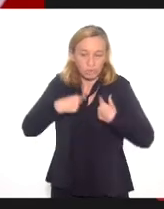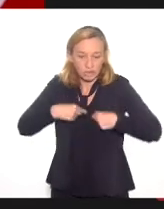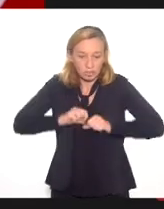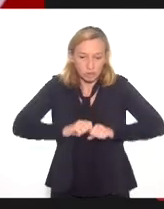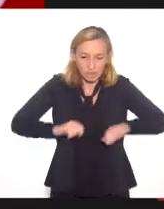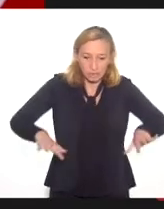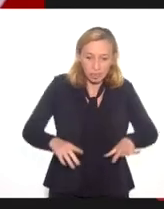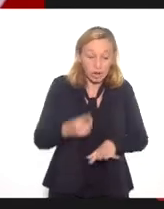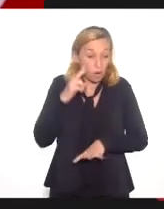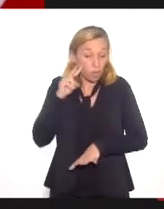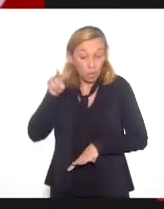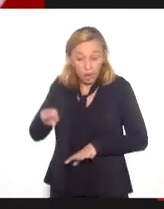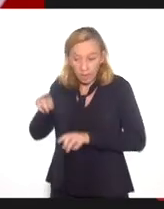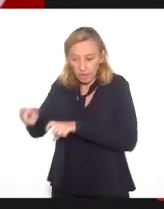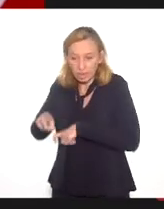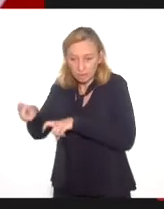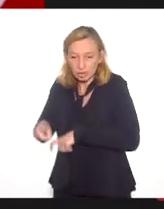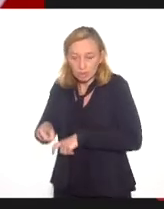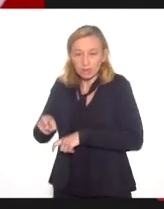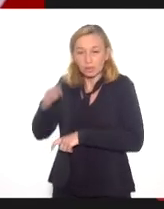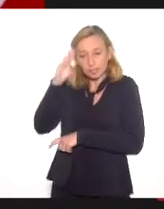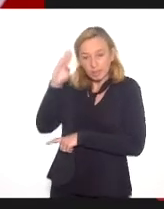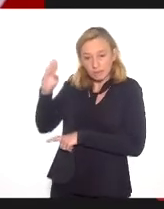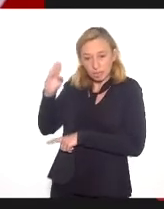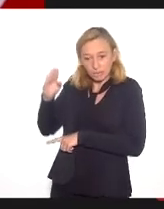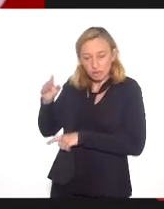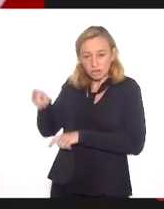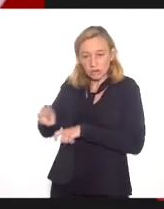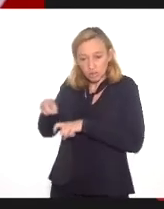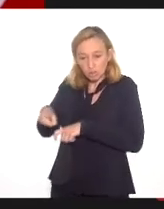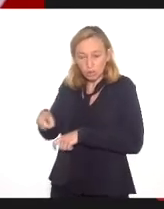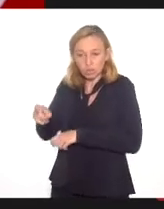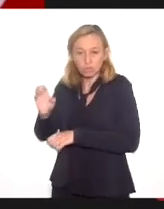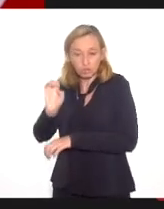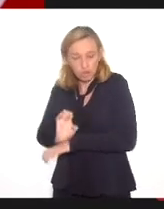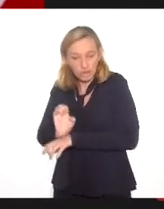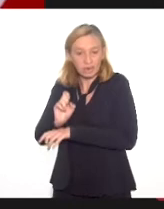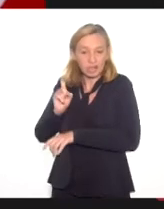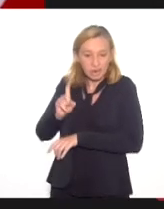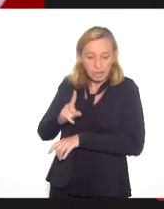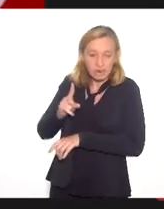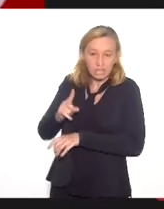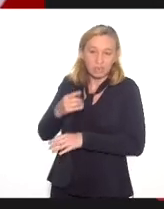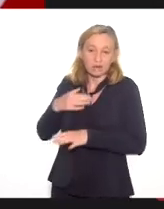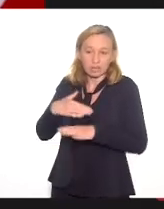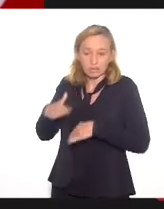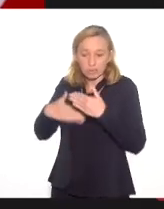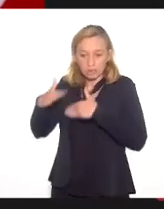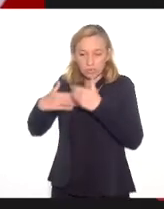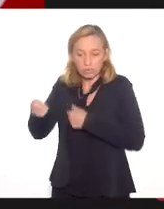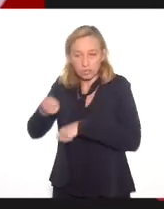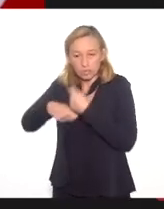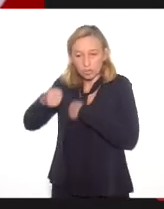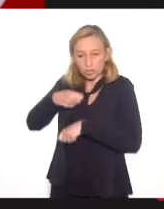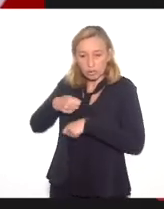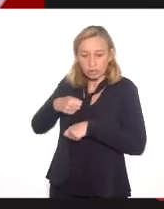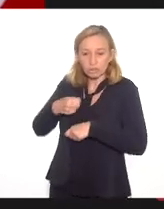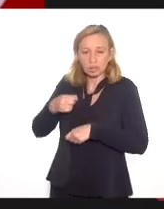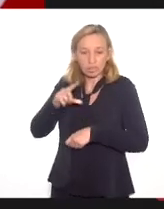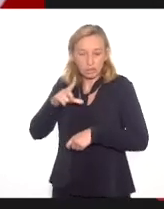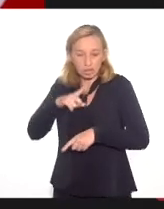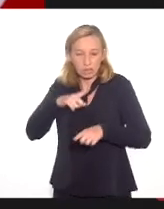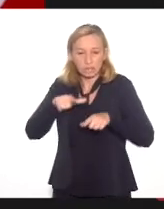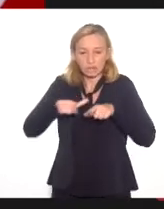importante olhar para a agricultura porque a agricultura principalmente no interior do Estado pode ser se a gente desenvolvimento geração de renda né